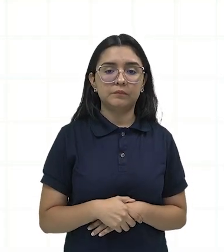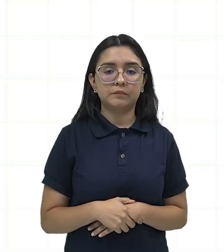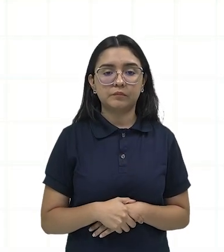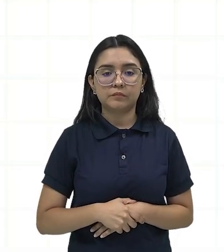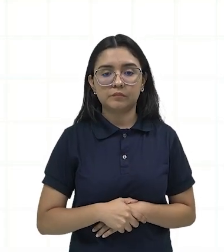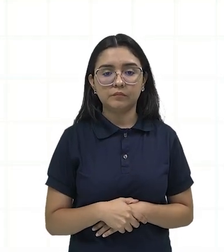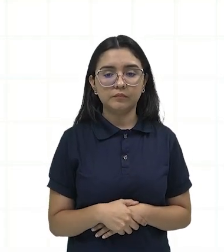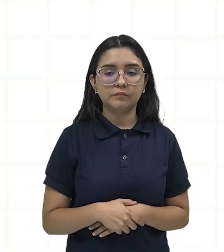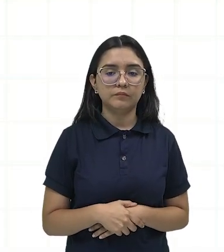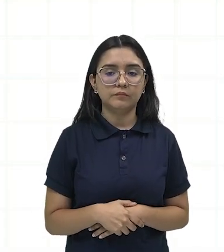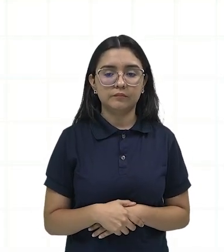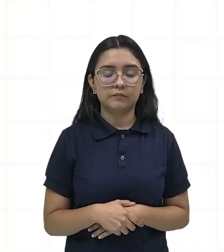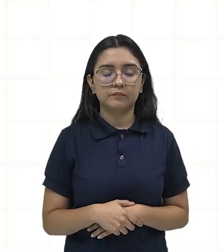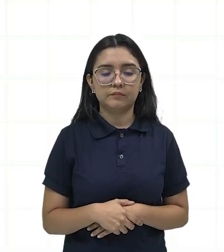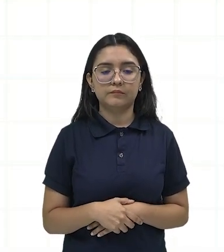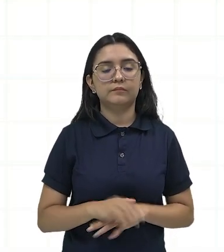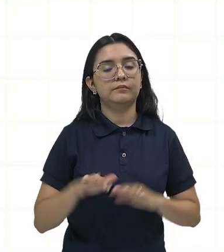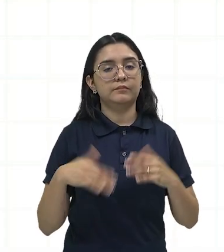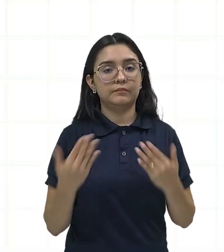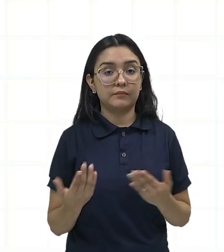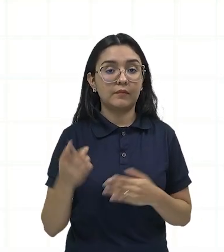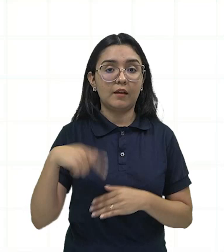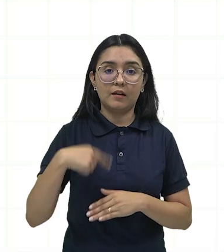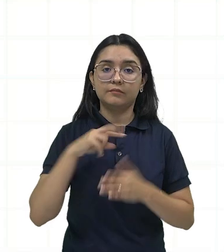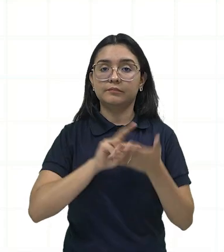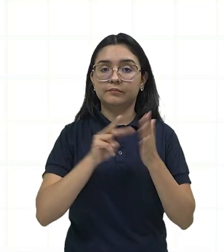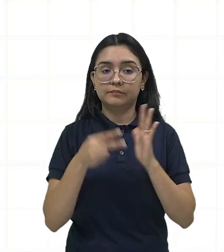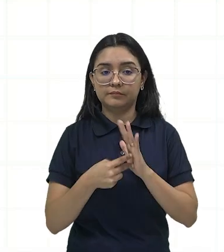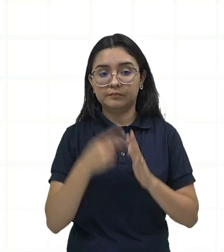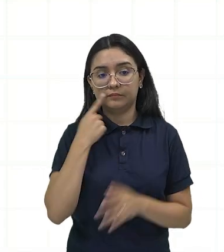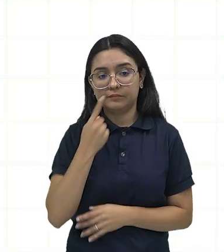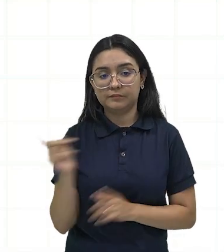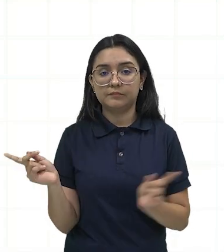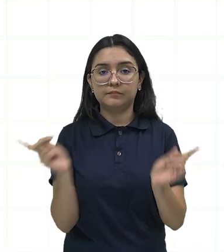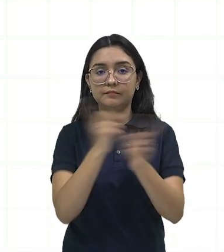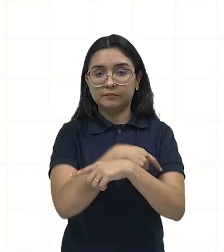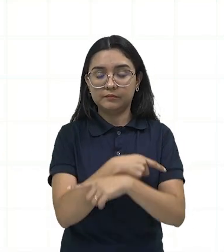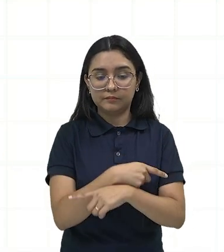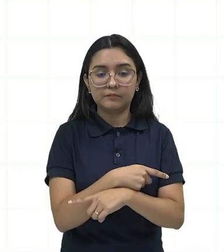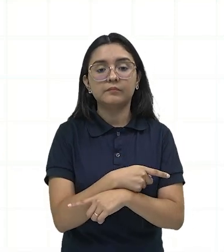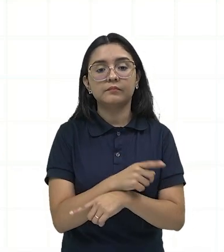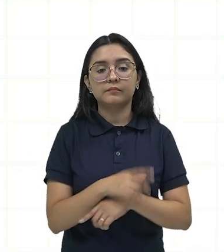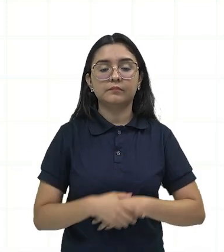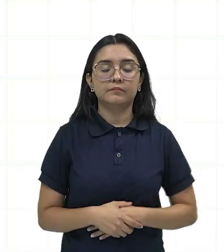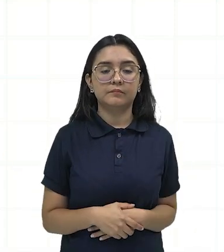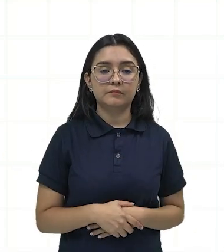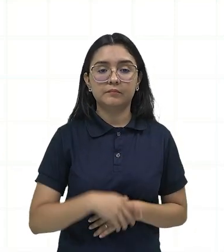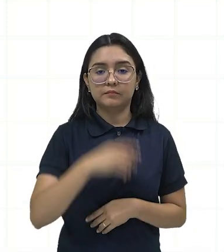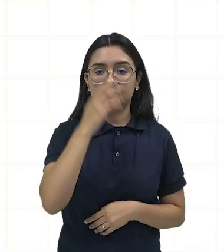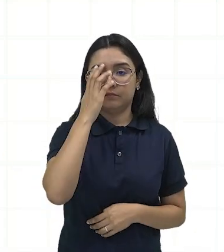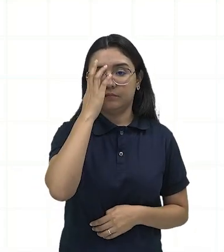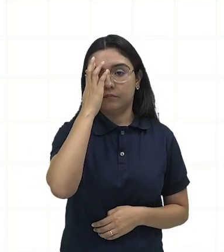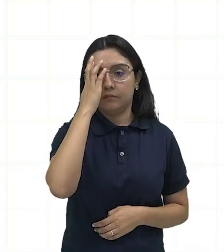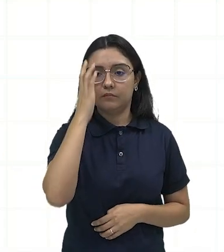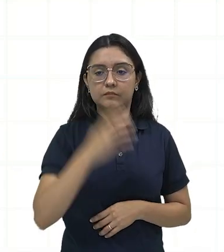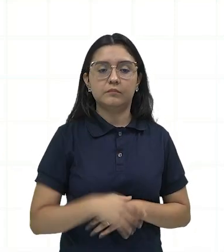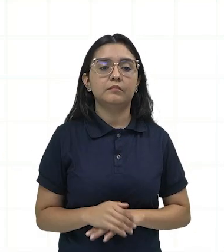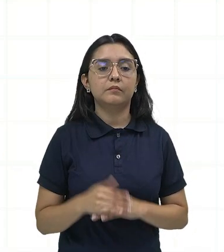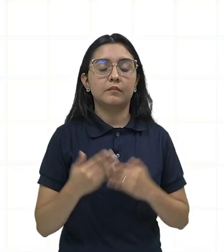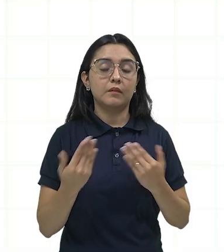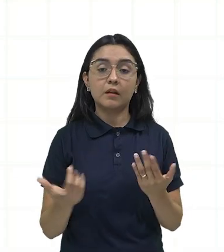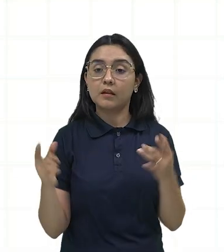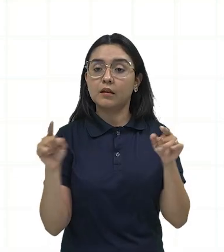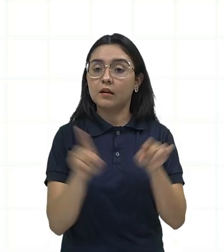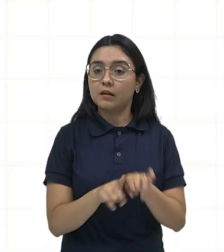resistividade é baixa, tá? Então, é isso que quer dizer inversamente proporcional. Do mesmo modo